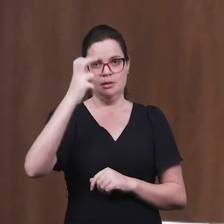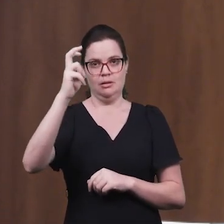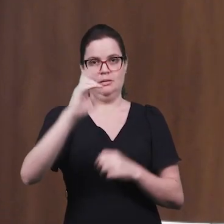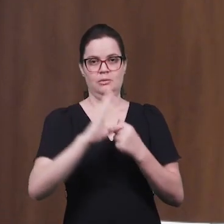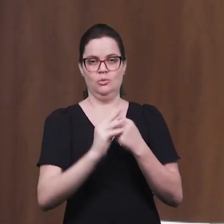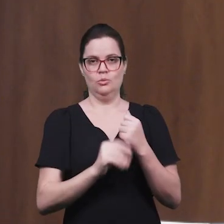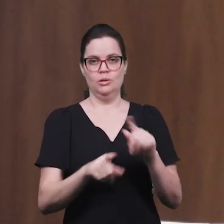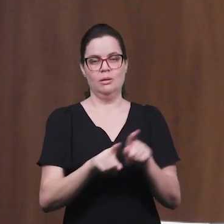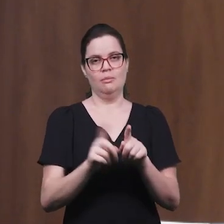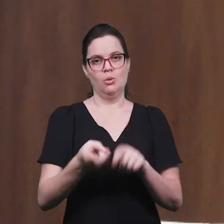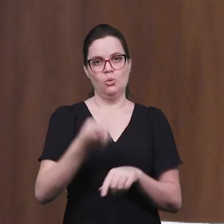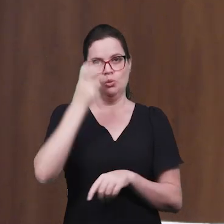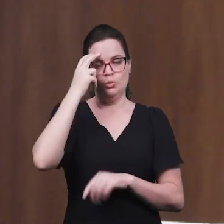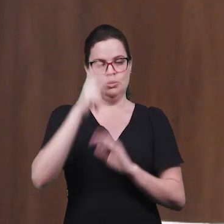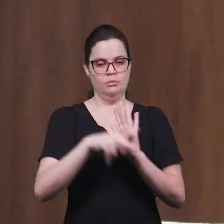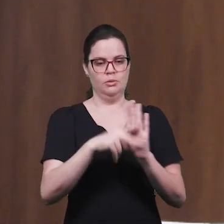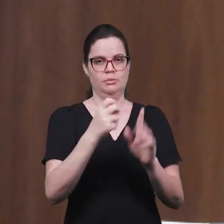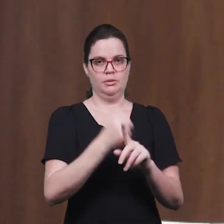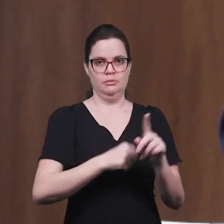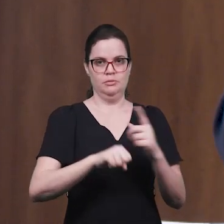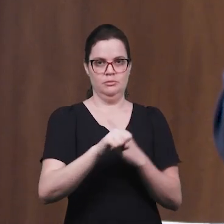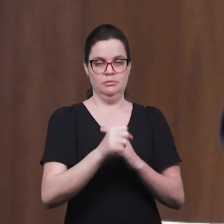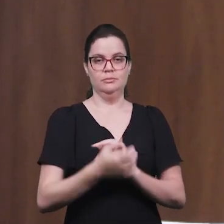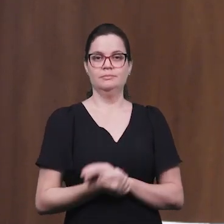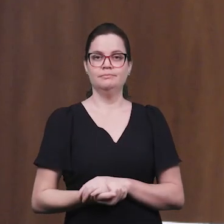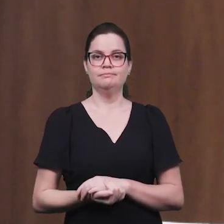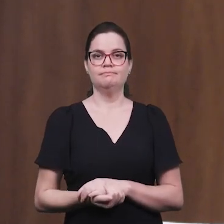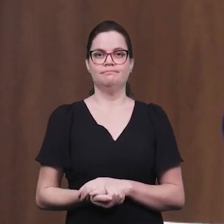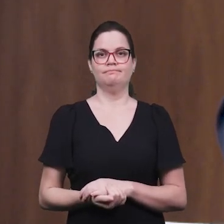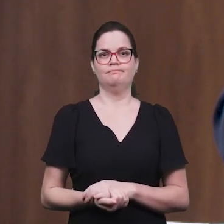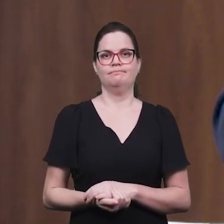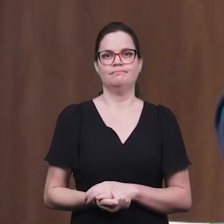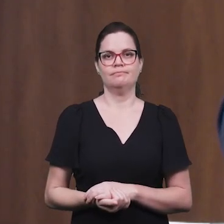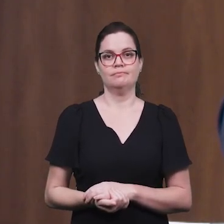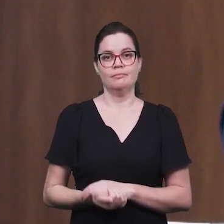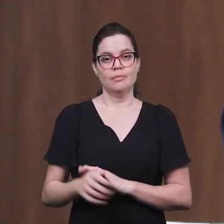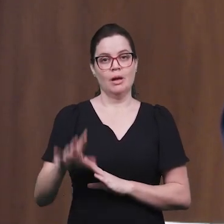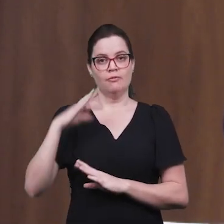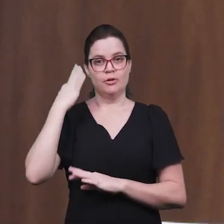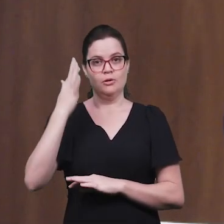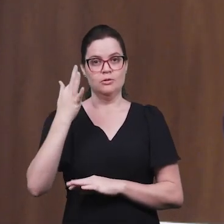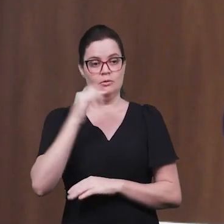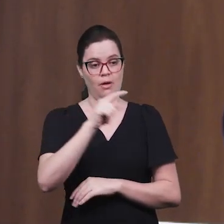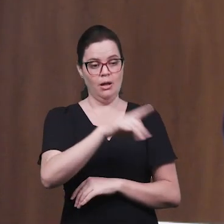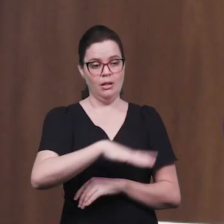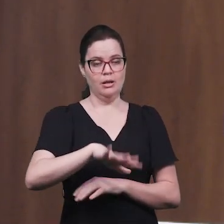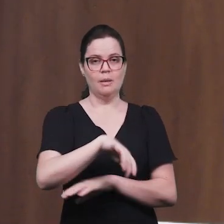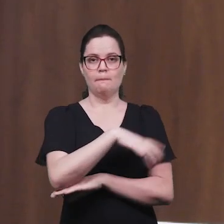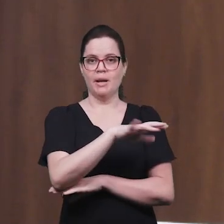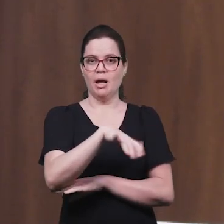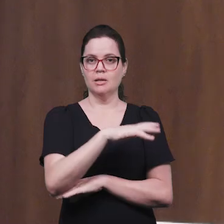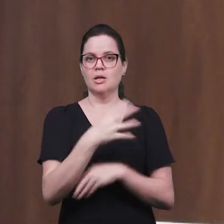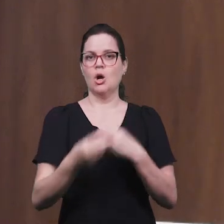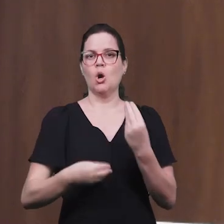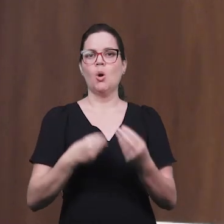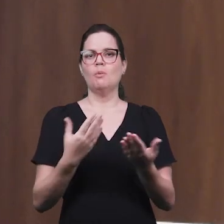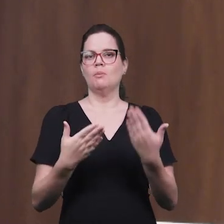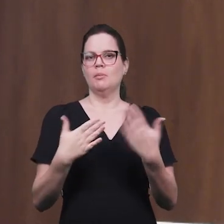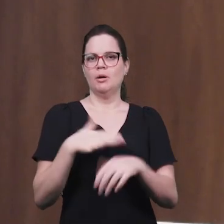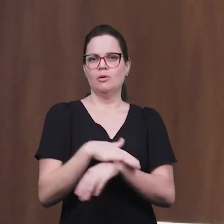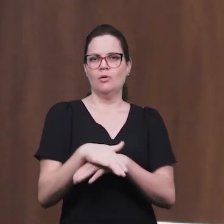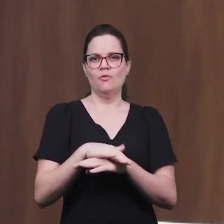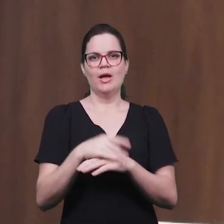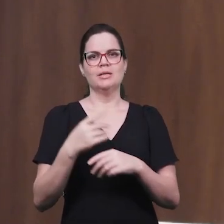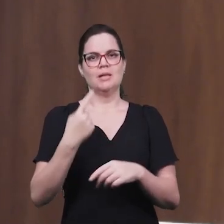intelectual e cultural da sociedade. A herança da filosofia ficou nas praças. O conceito de debater ideia